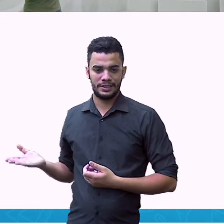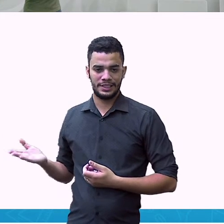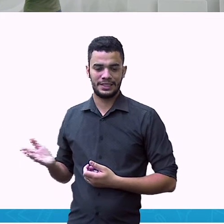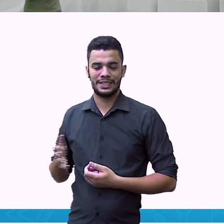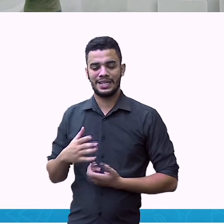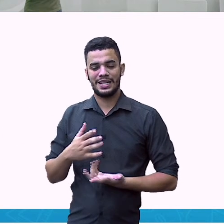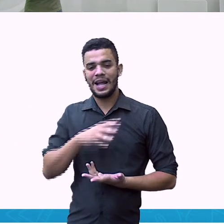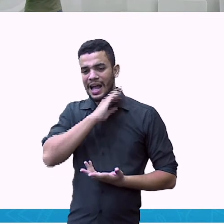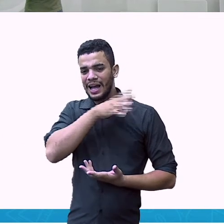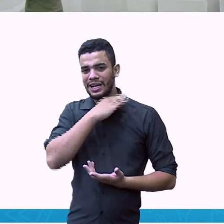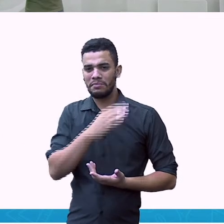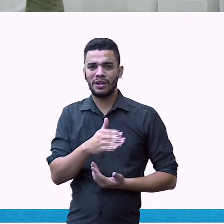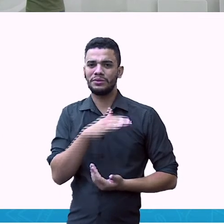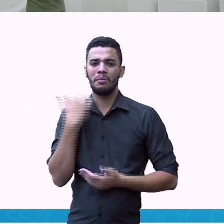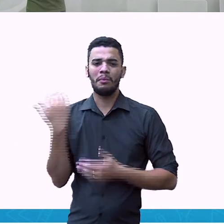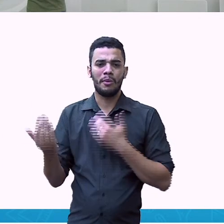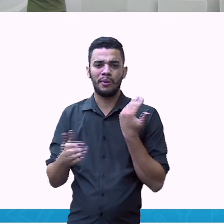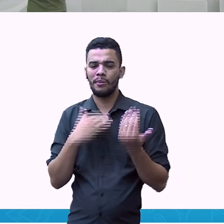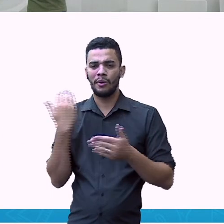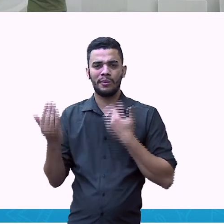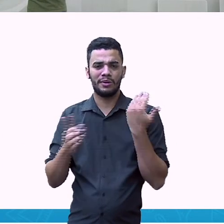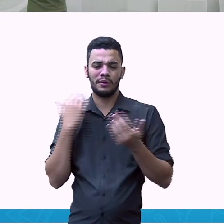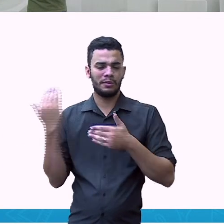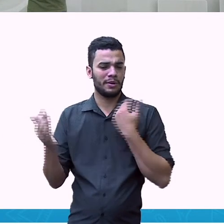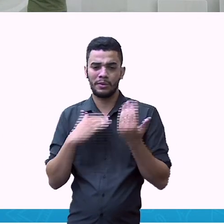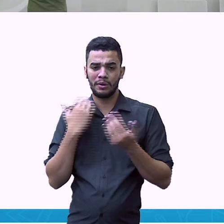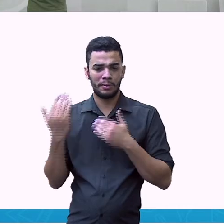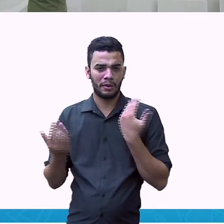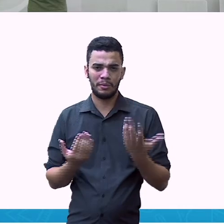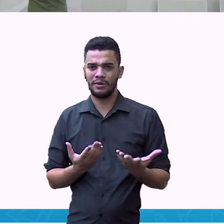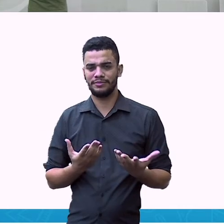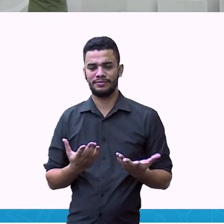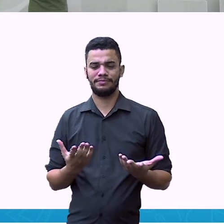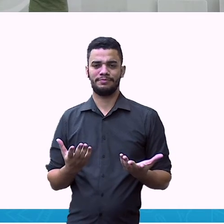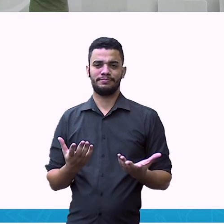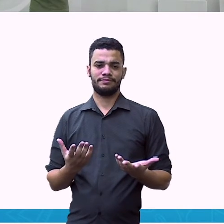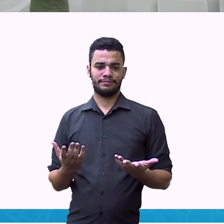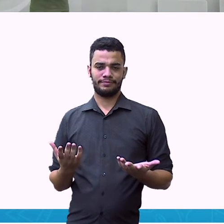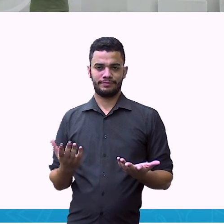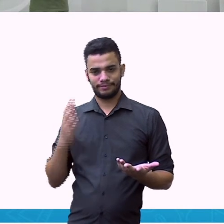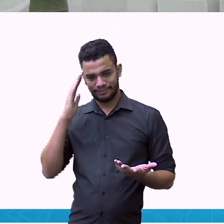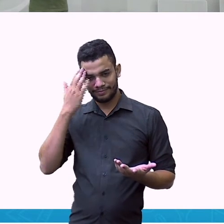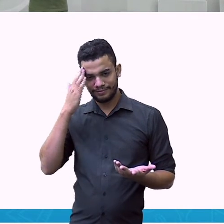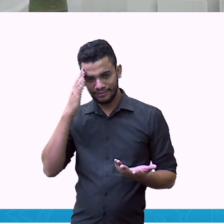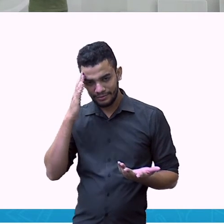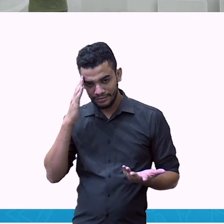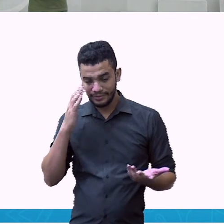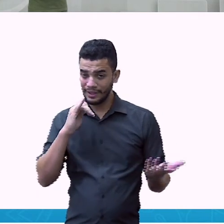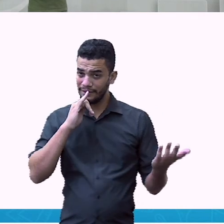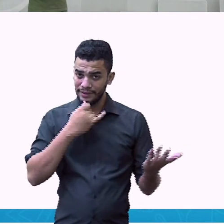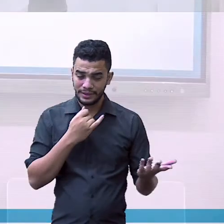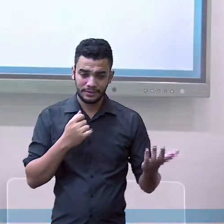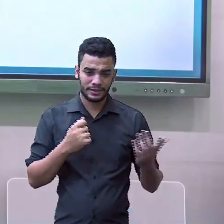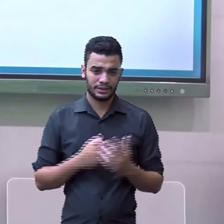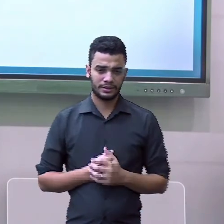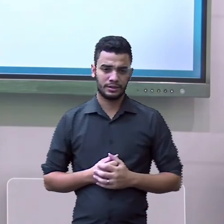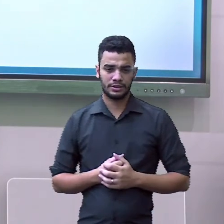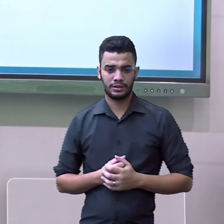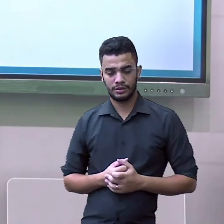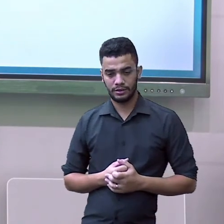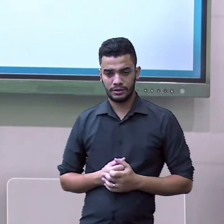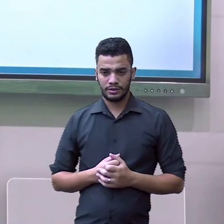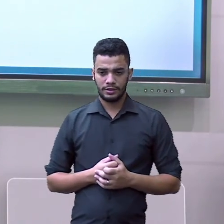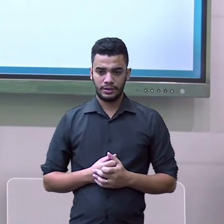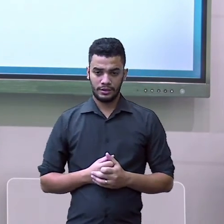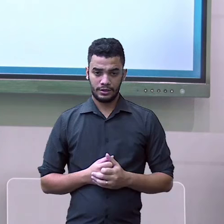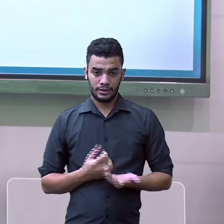espécies. Olha que triste o cenário dessa ilustração. Bom, todos estes